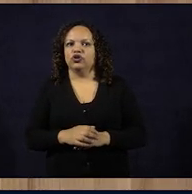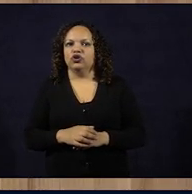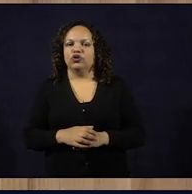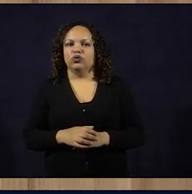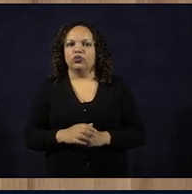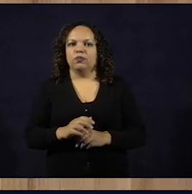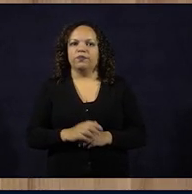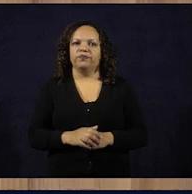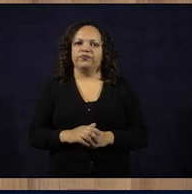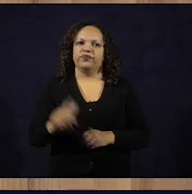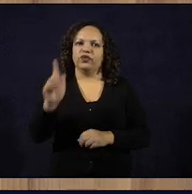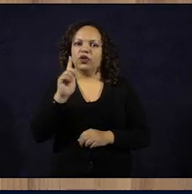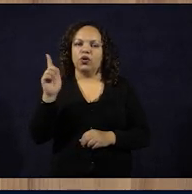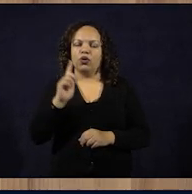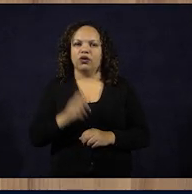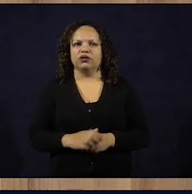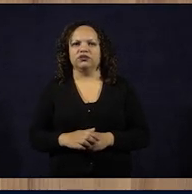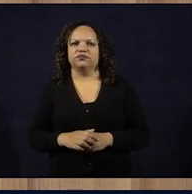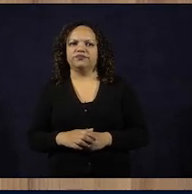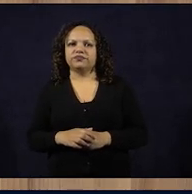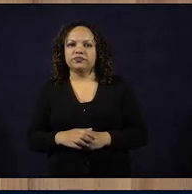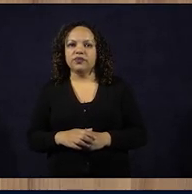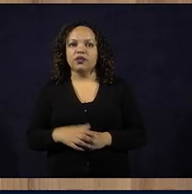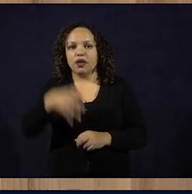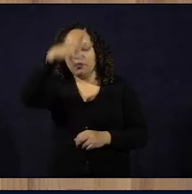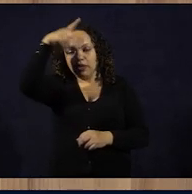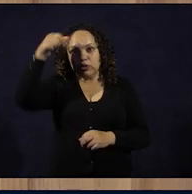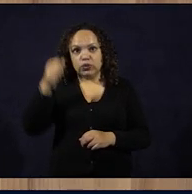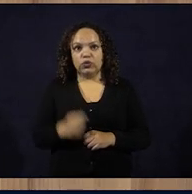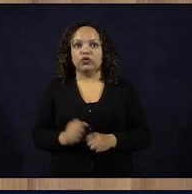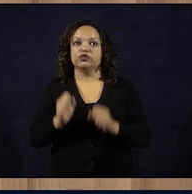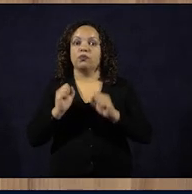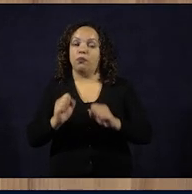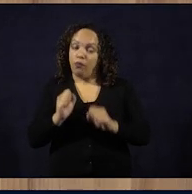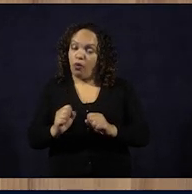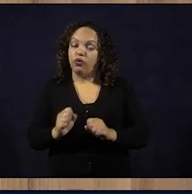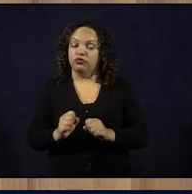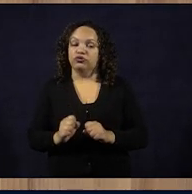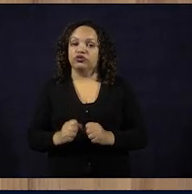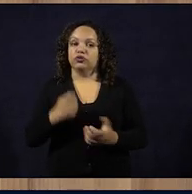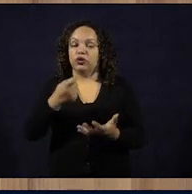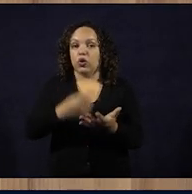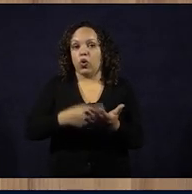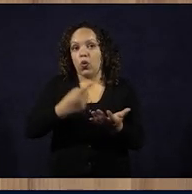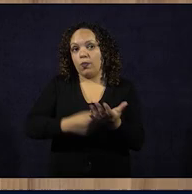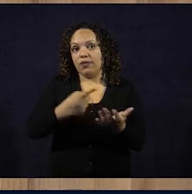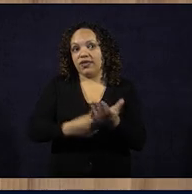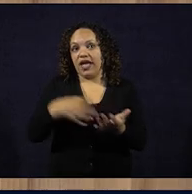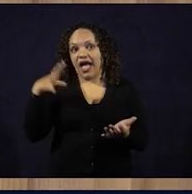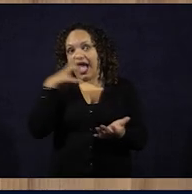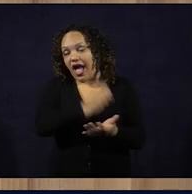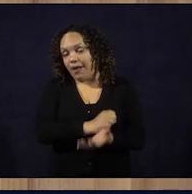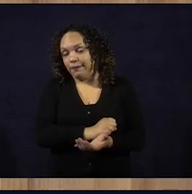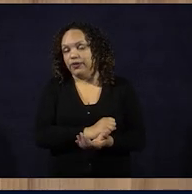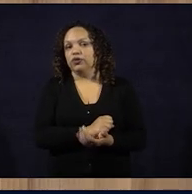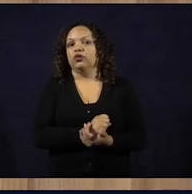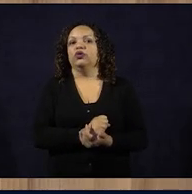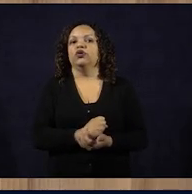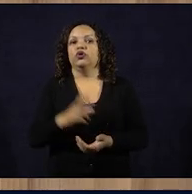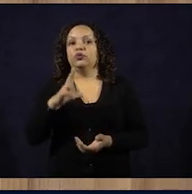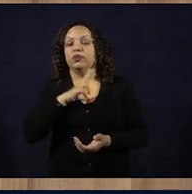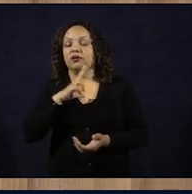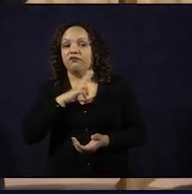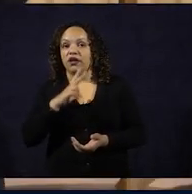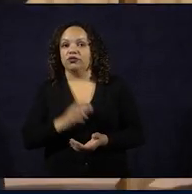contratar sua rede privativa logo iniciar Até porque eu ganho é muito grande então acredito que a gente vai ter uma aceleração muito maior do que está